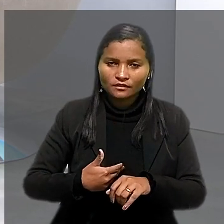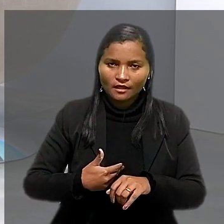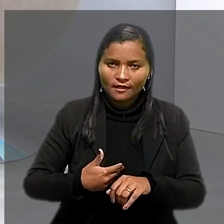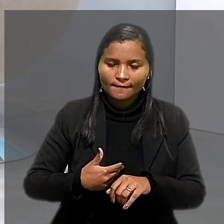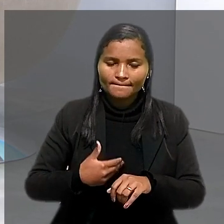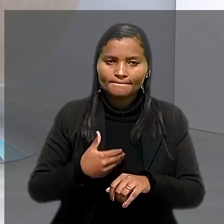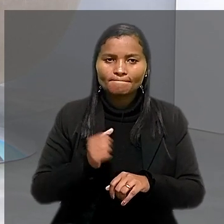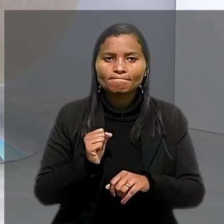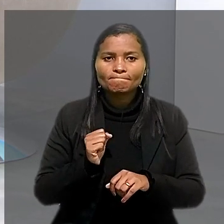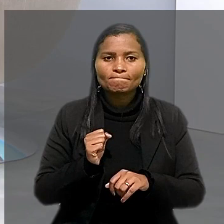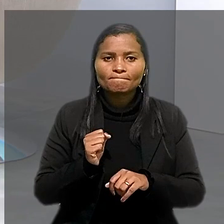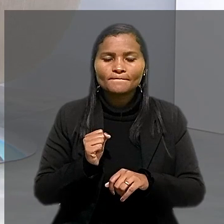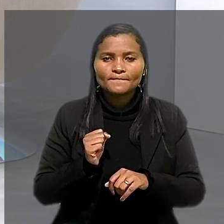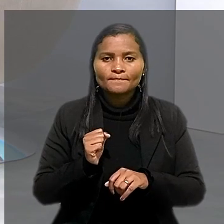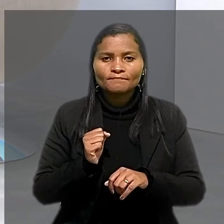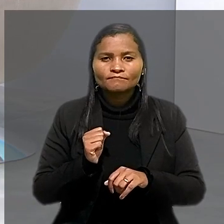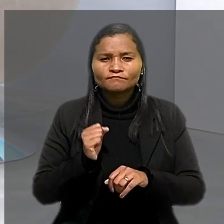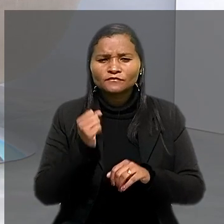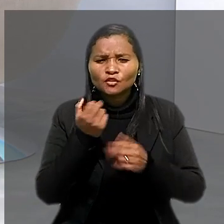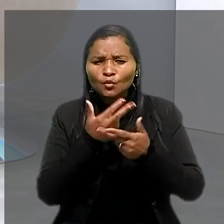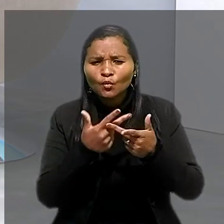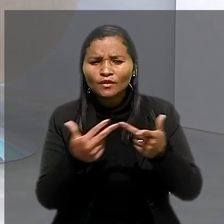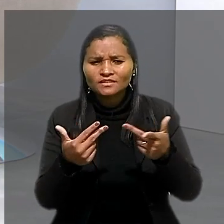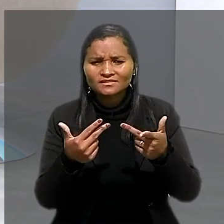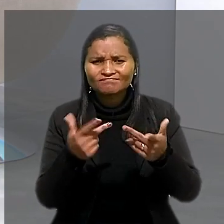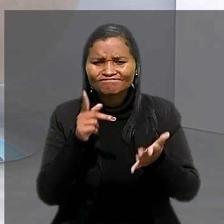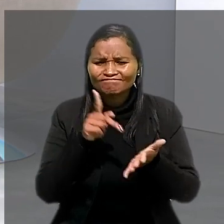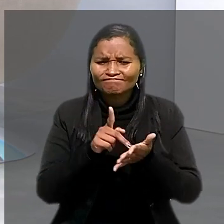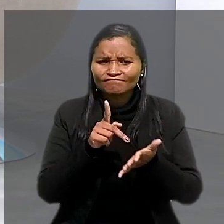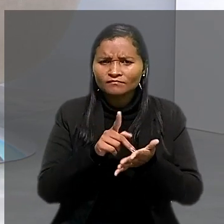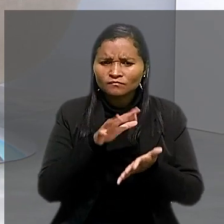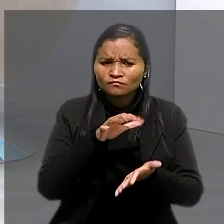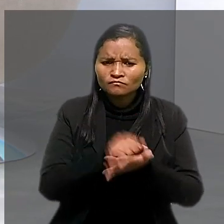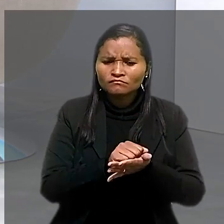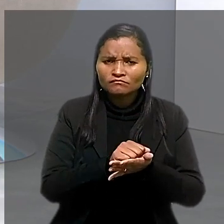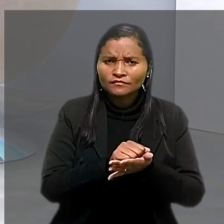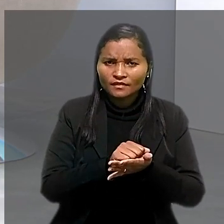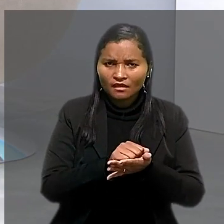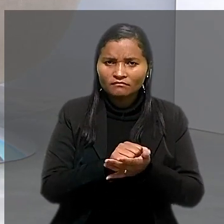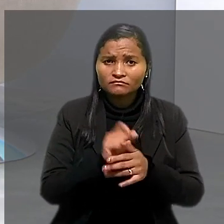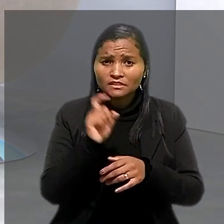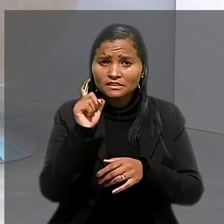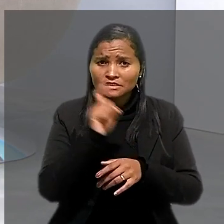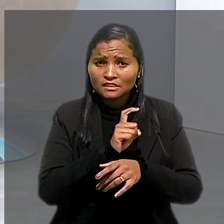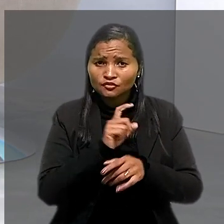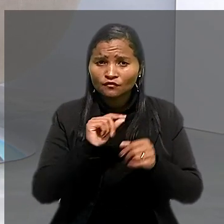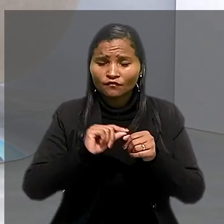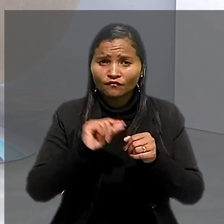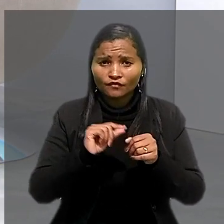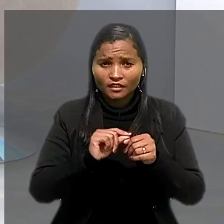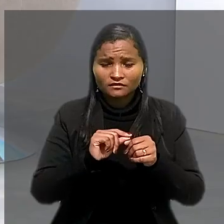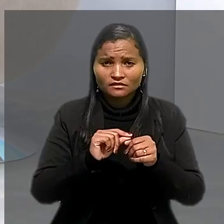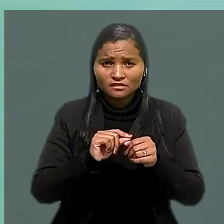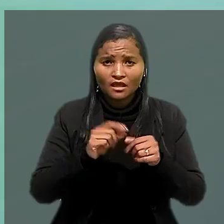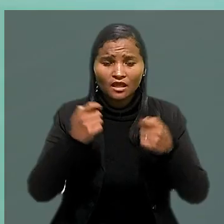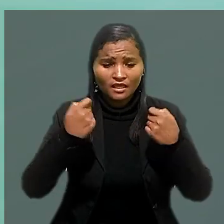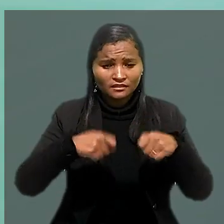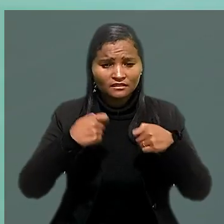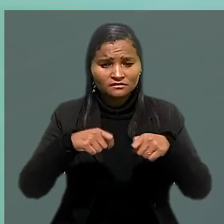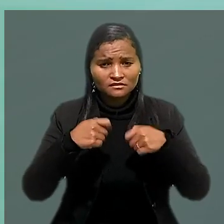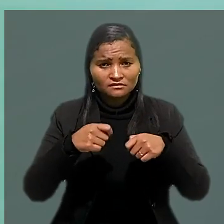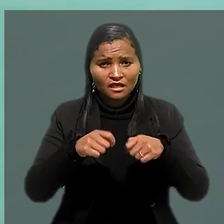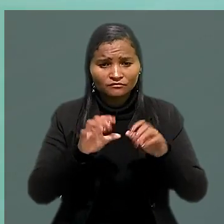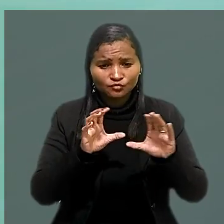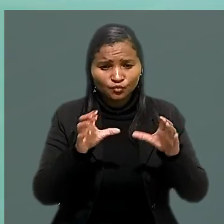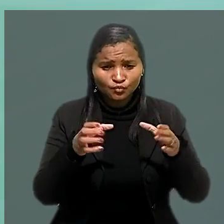público a que medidas efetivas e concretas, né, sejam adotadas. É